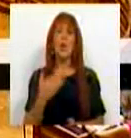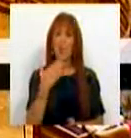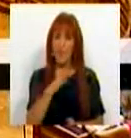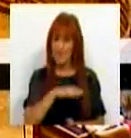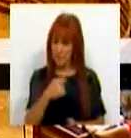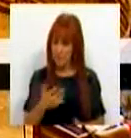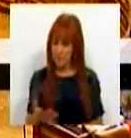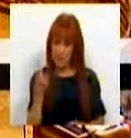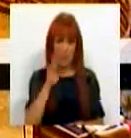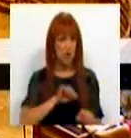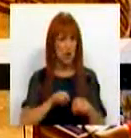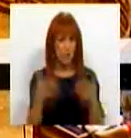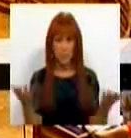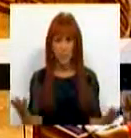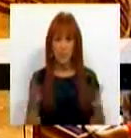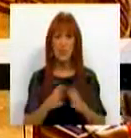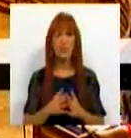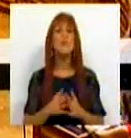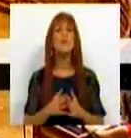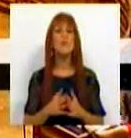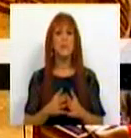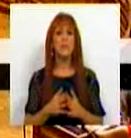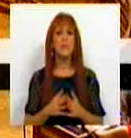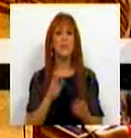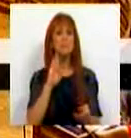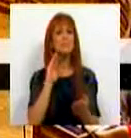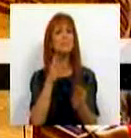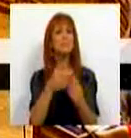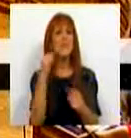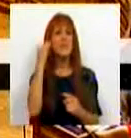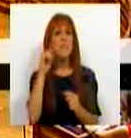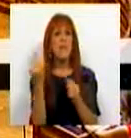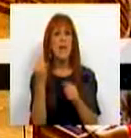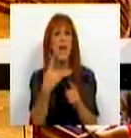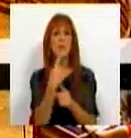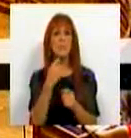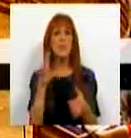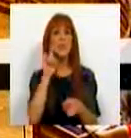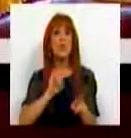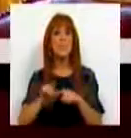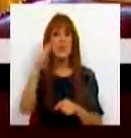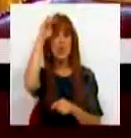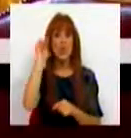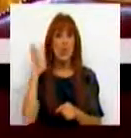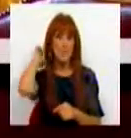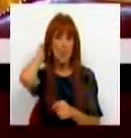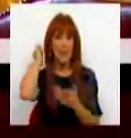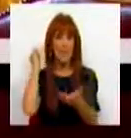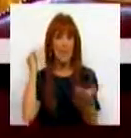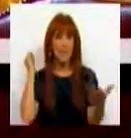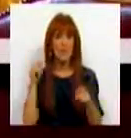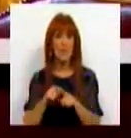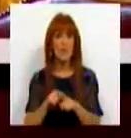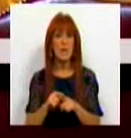Obrigado, Sr. Presidente, Sras. e Srs. Deputados. Dirigindo-me em particular às questões da Sra. Deputada Joana Mortágua